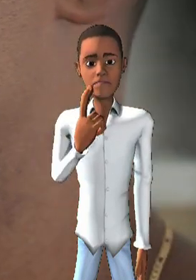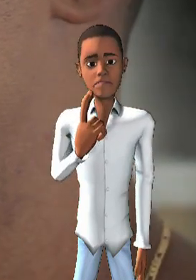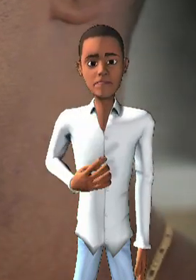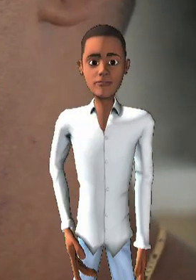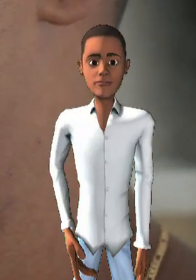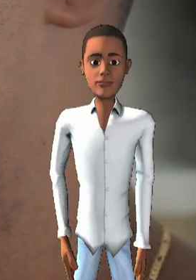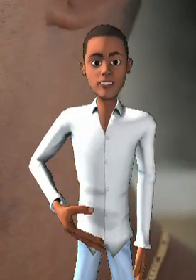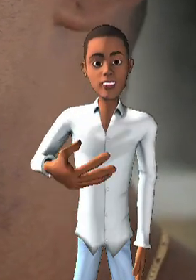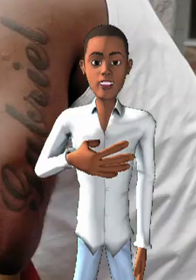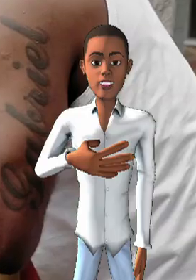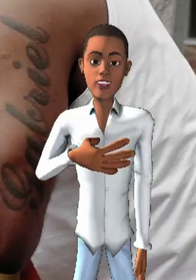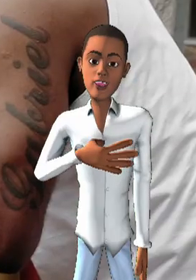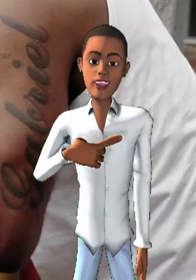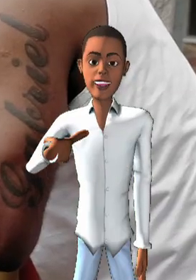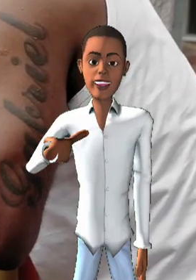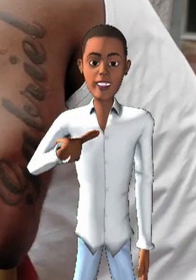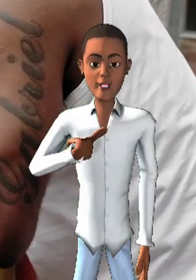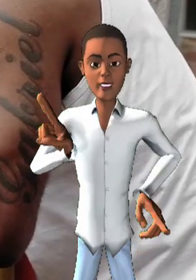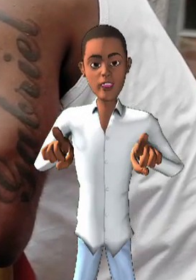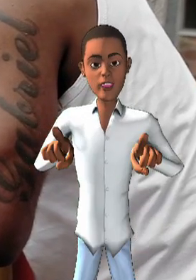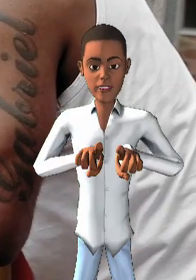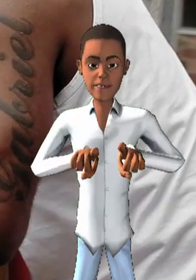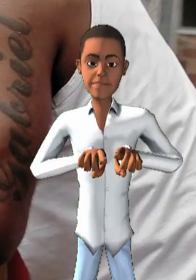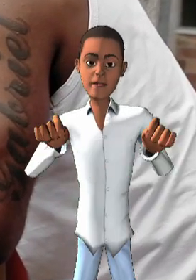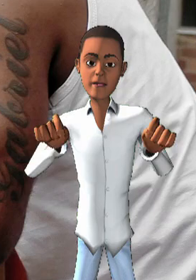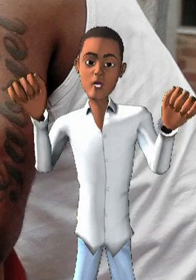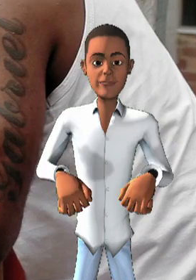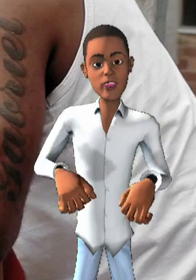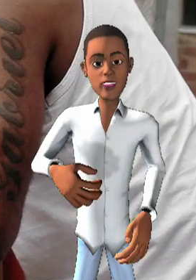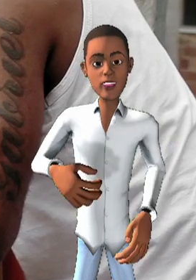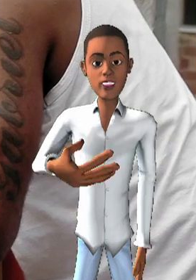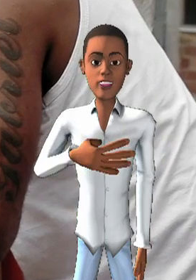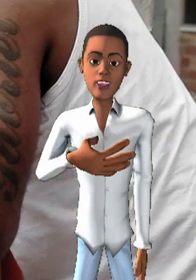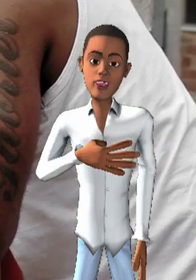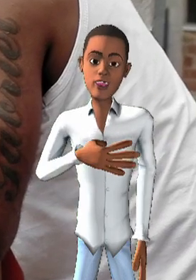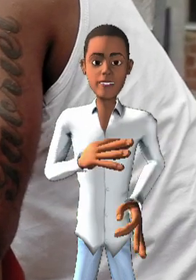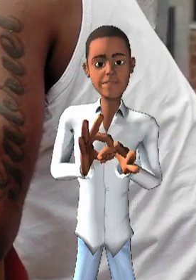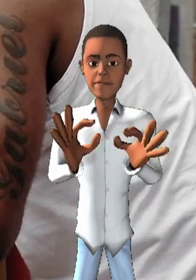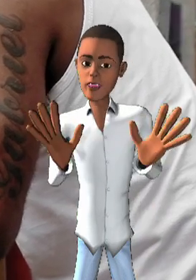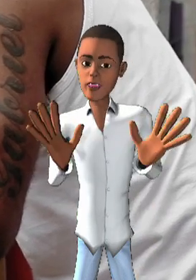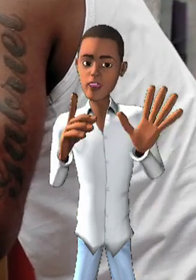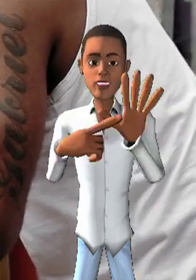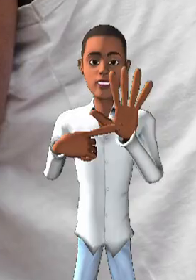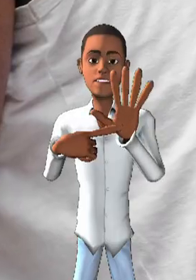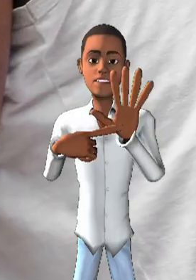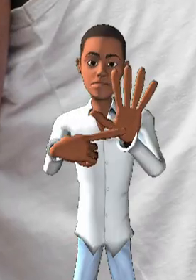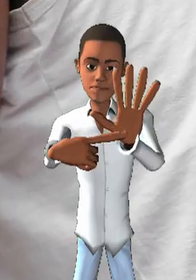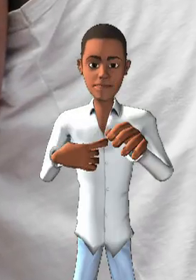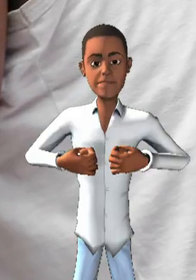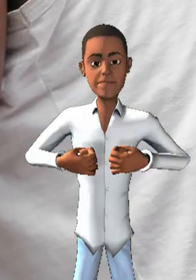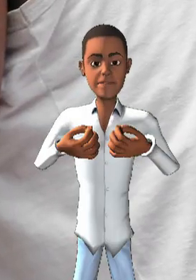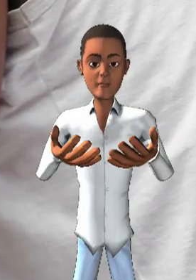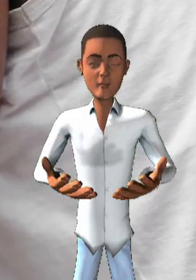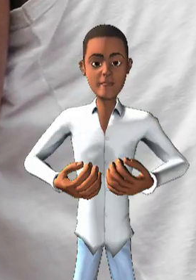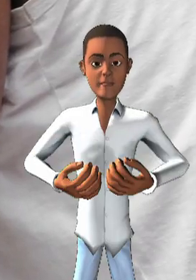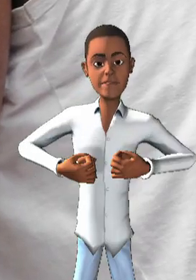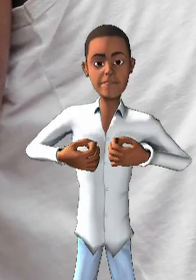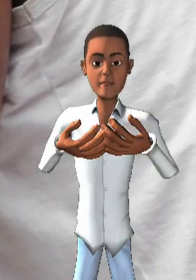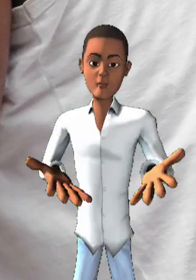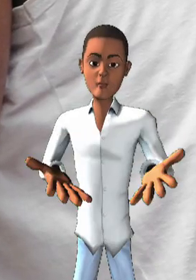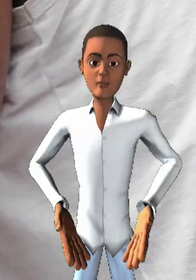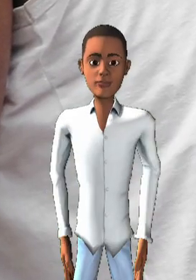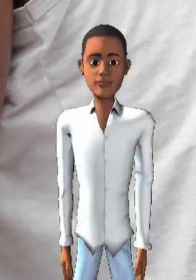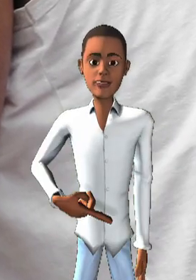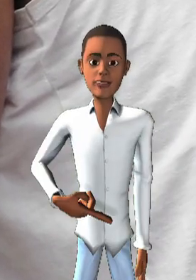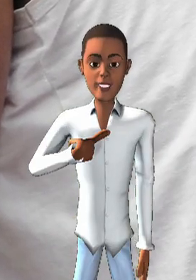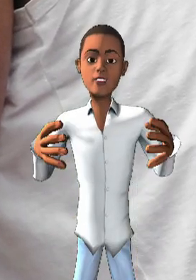chorando. Então eu falei, eu também posso fazer, eu também posso me abrir, eu também posso botar meus medos, meus traumas para